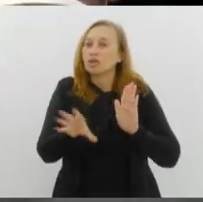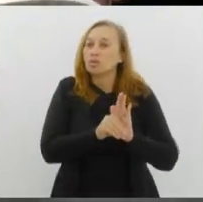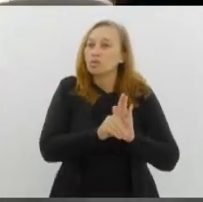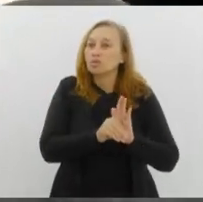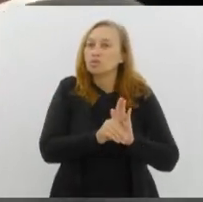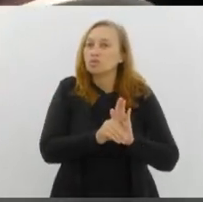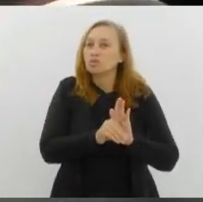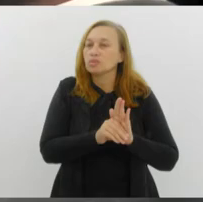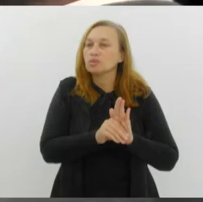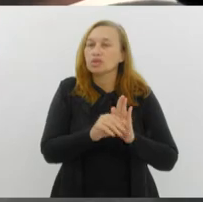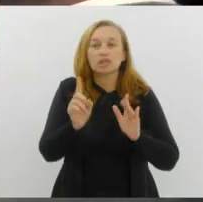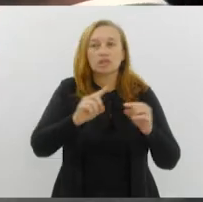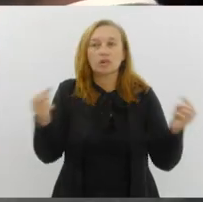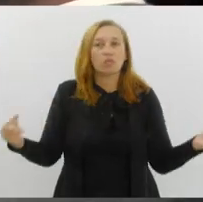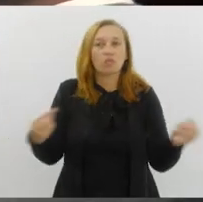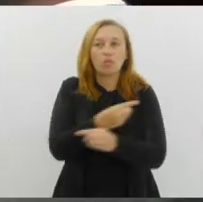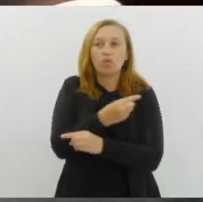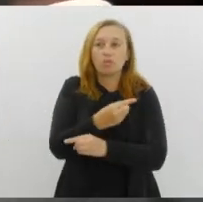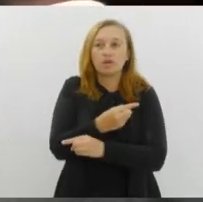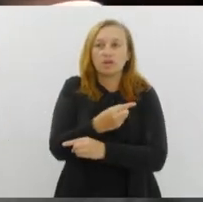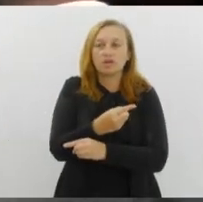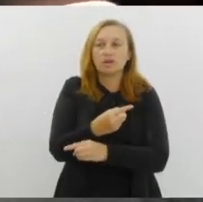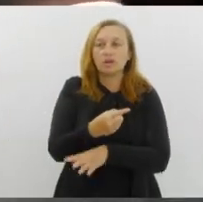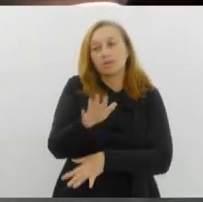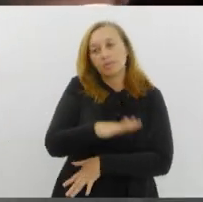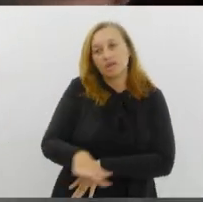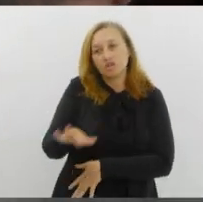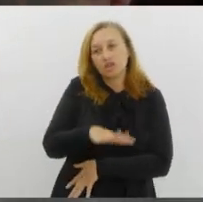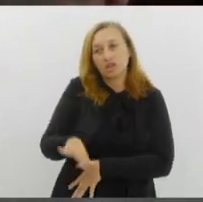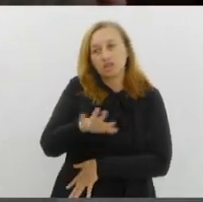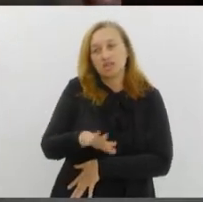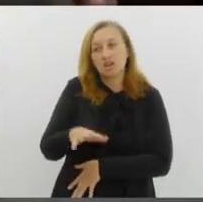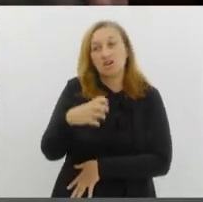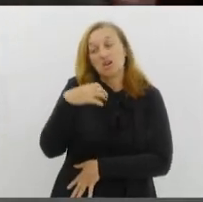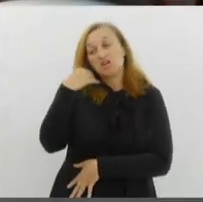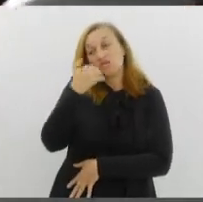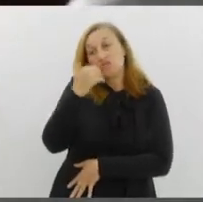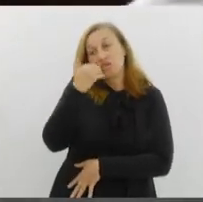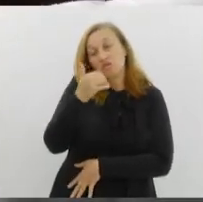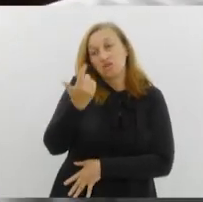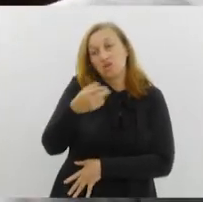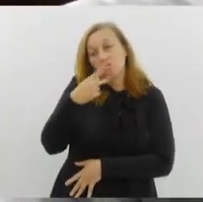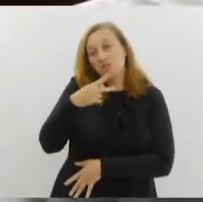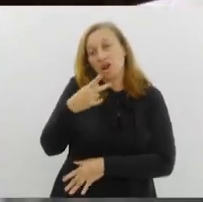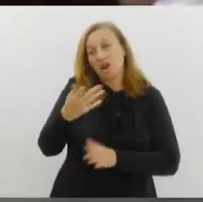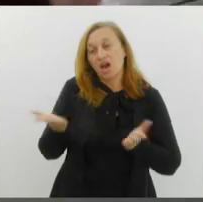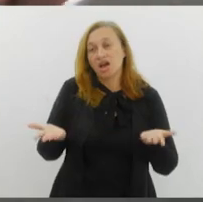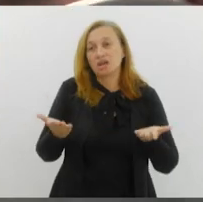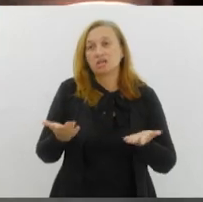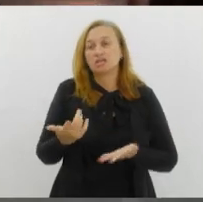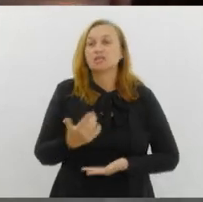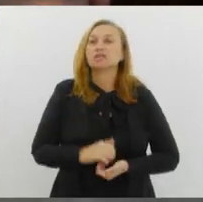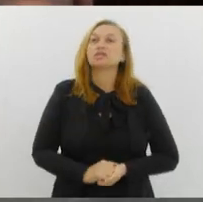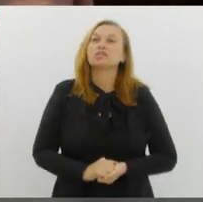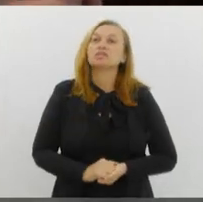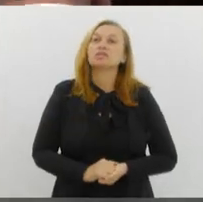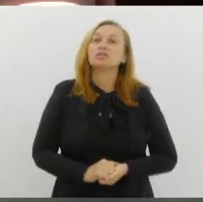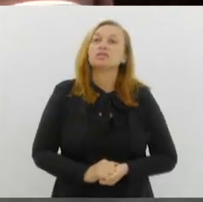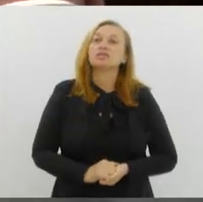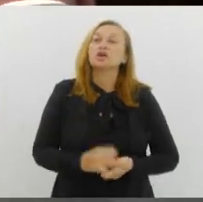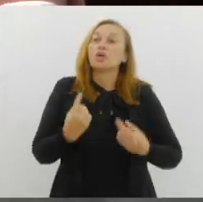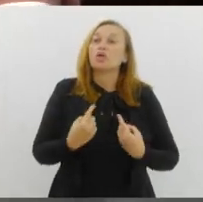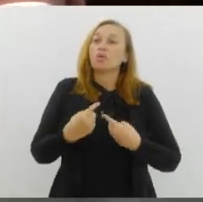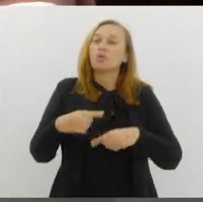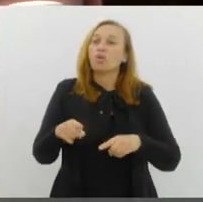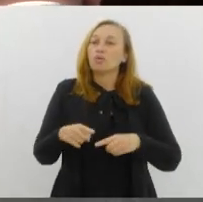inadequado àquela pouca vergonha que a gente já conhece, que eu vou botar aqui algumas fotos. E dá outra contra